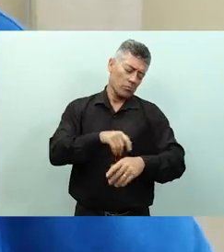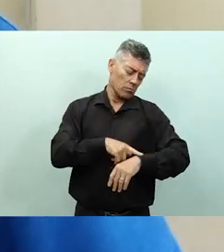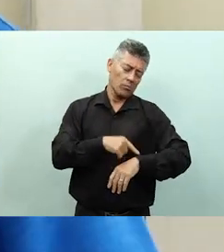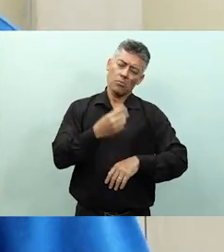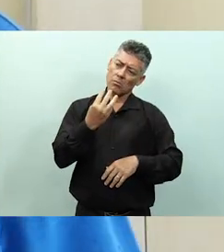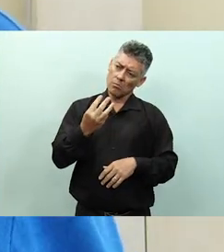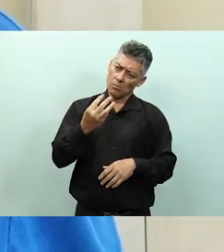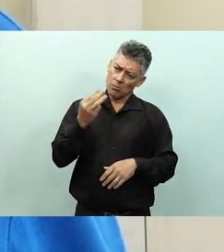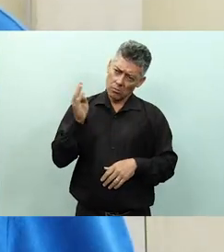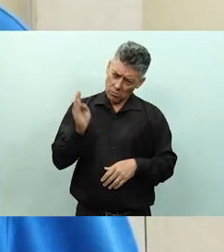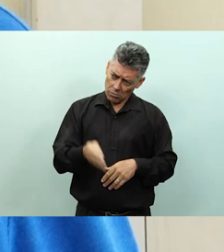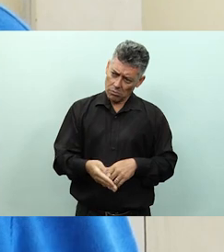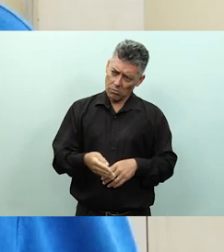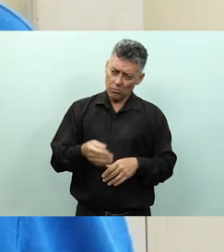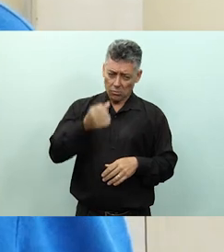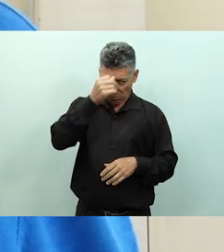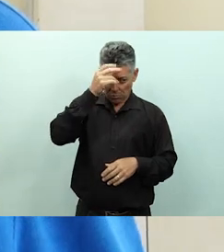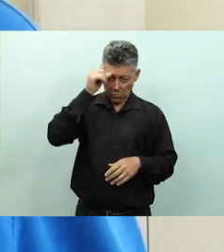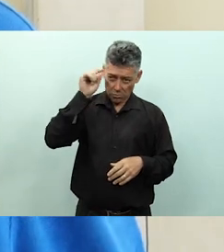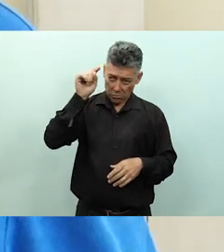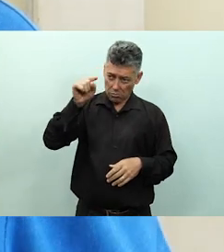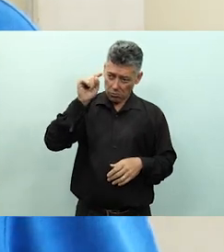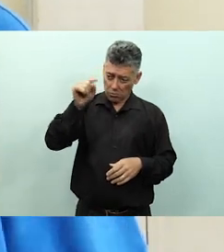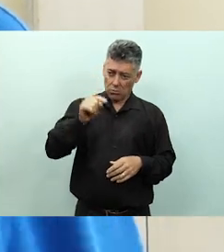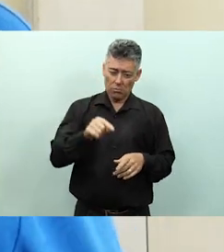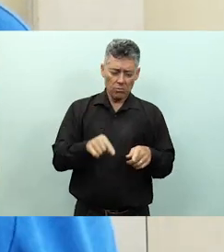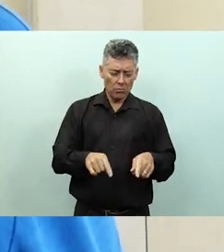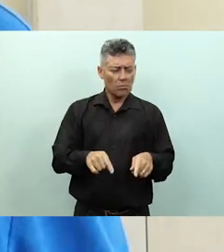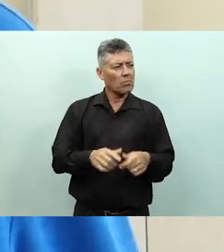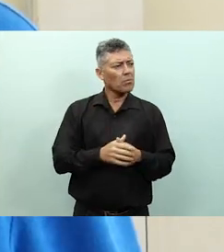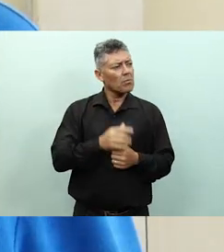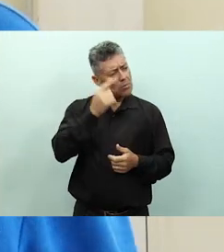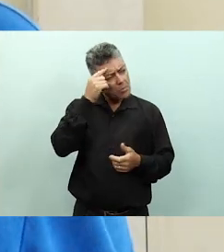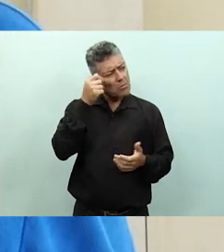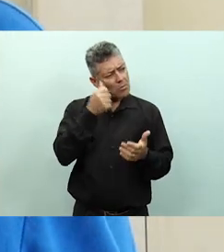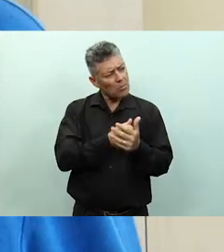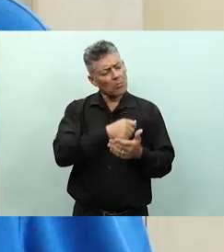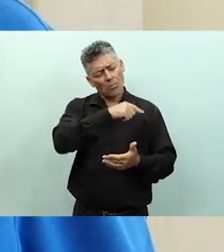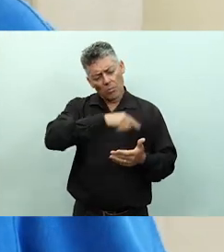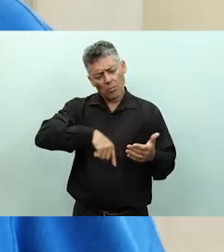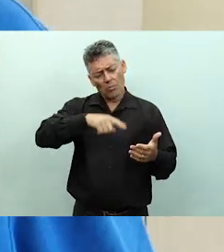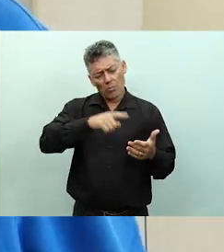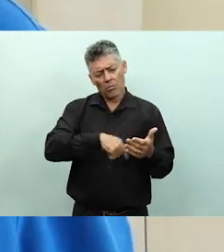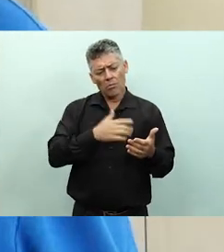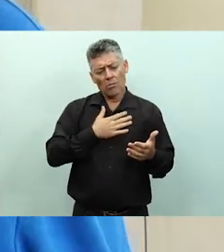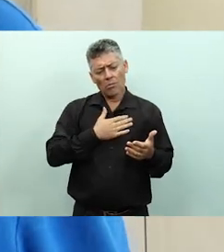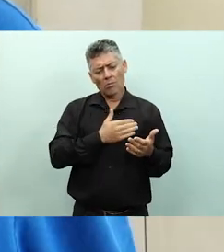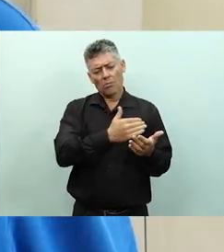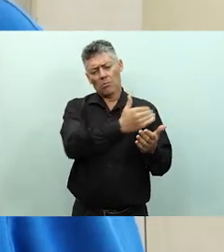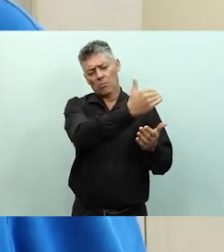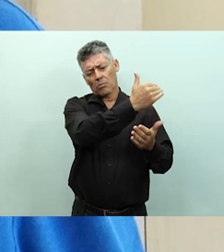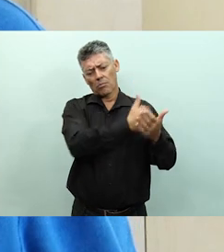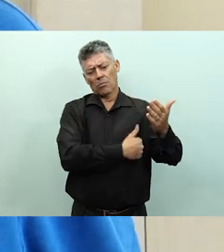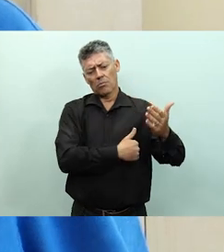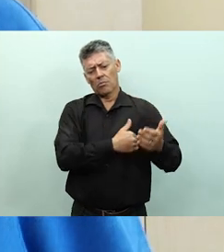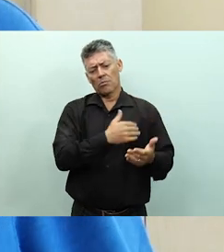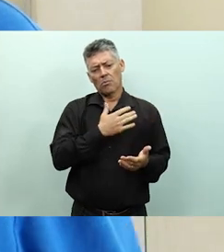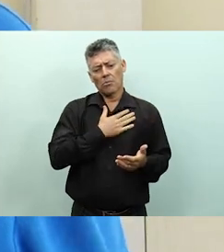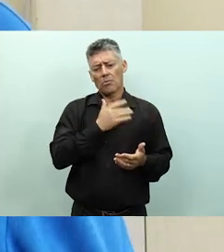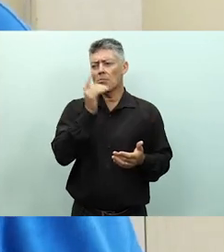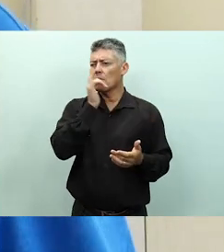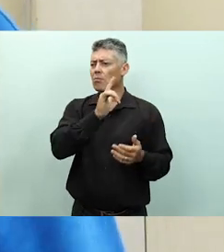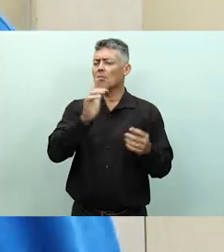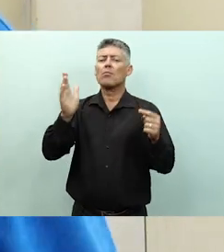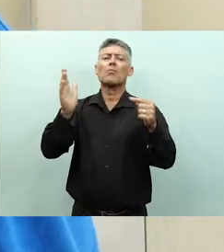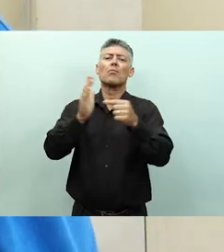todo mundo para a prefeitura. Quando eu chego na prefeitura às 3:30, ela toma a decisão de renunciar, me exonera da Urbana para eu cumprir a missão